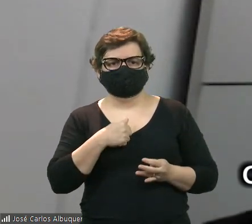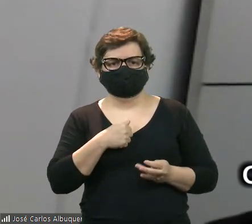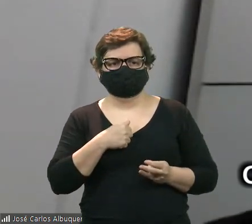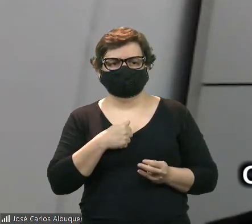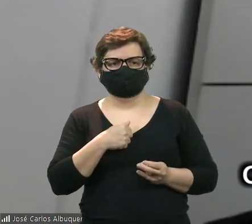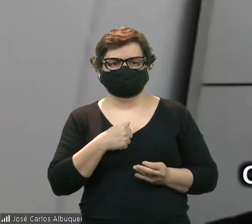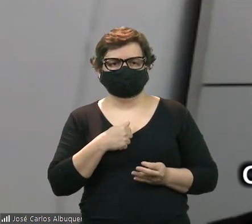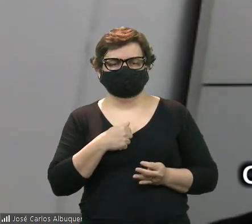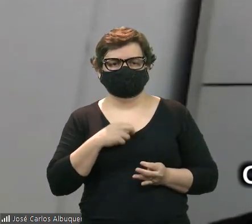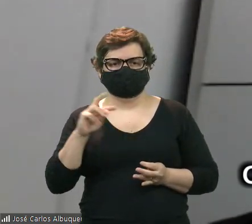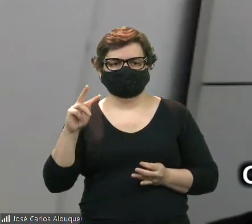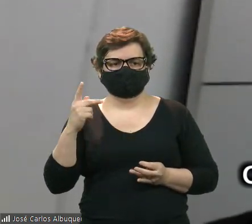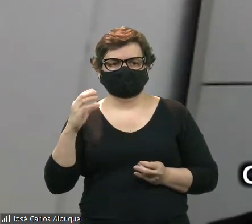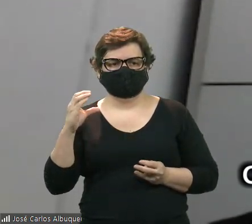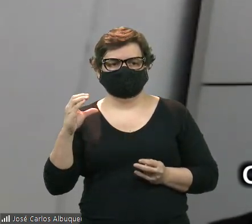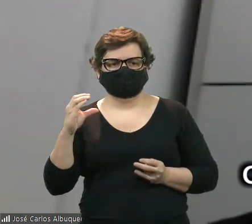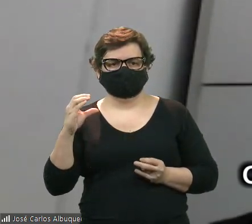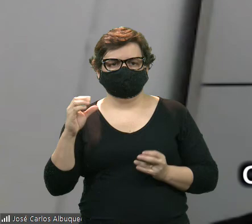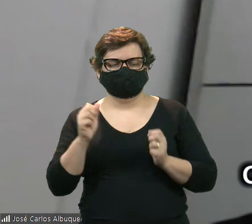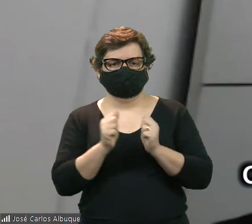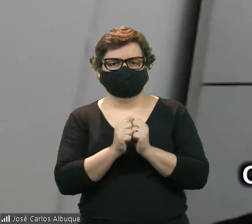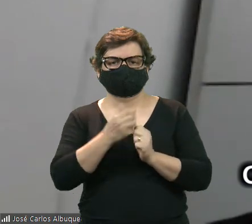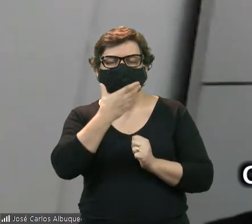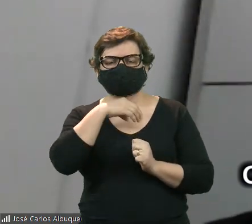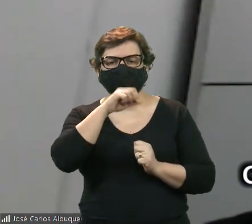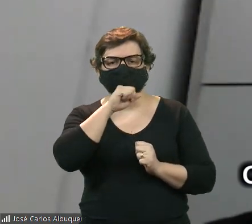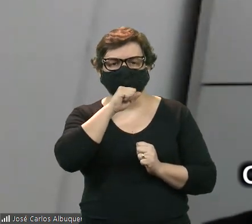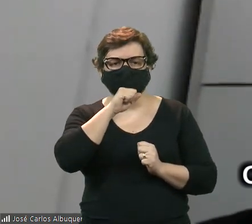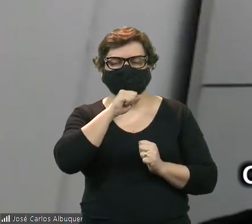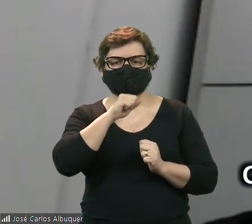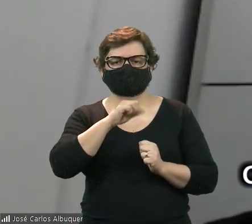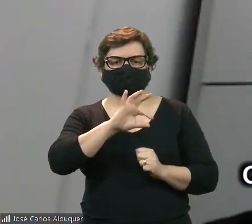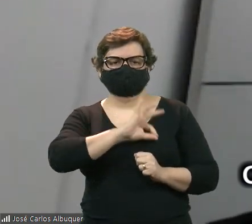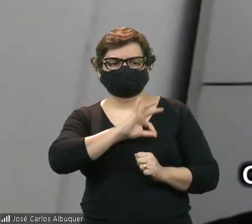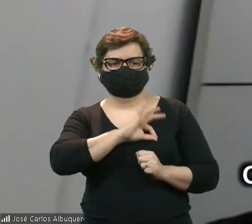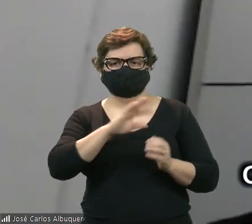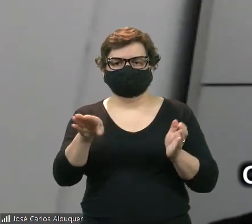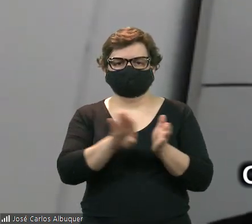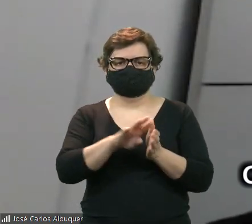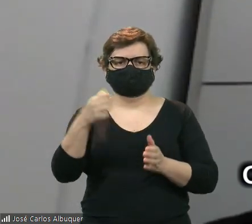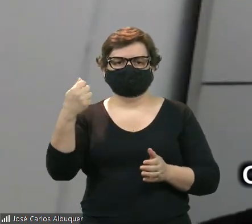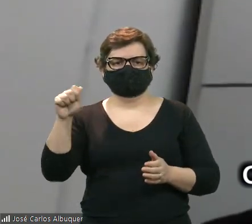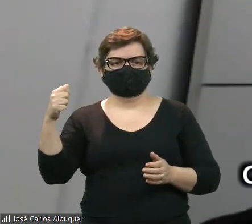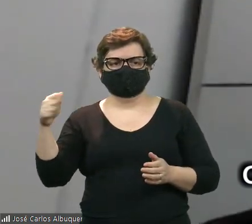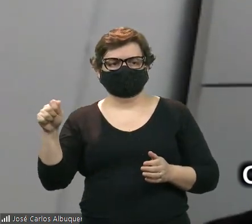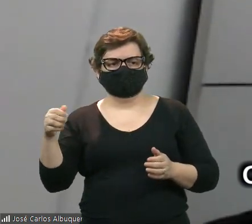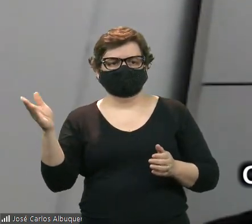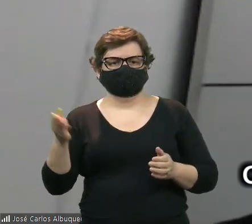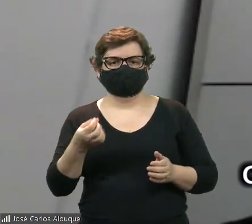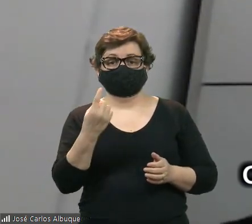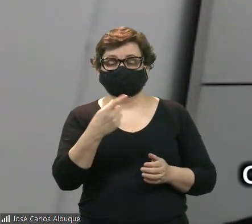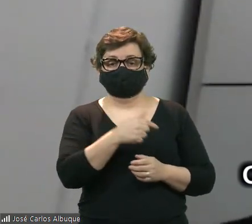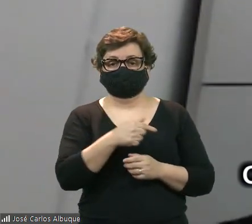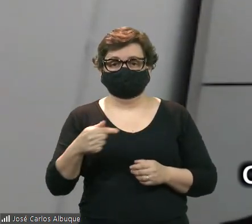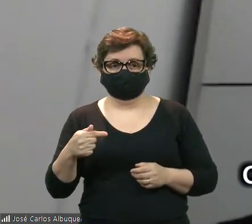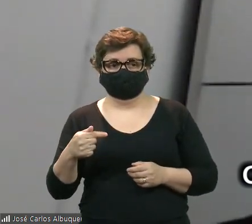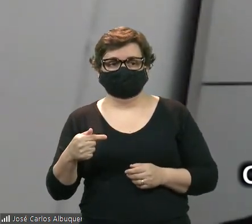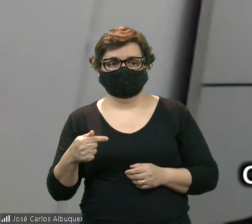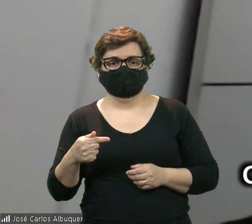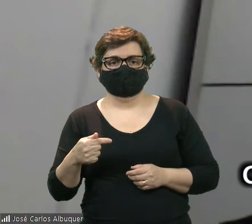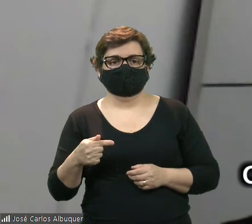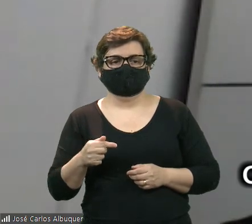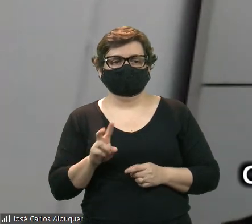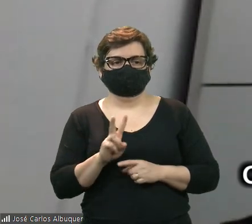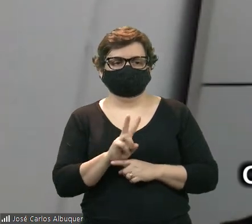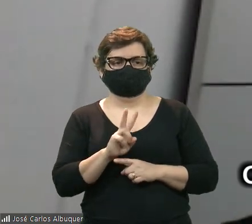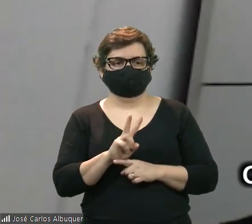no HC Panema com o pai de um policial militar que veio lá de Assis e já está aí uma semana já, se